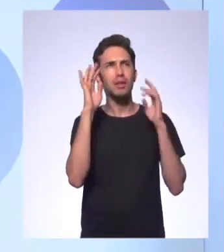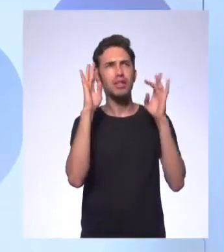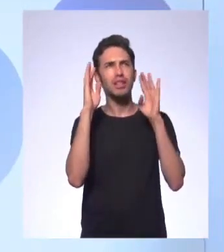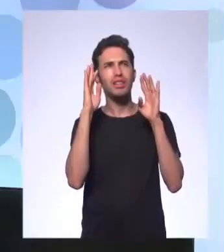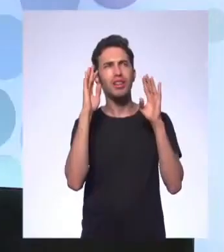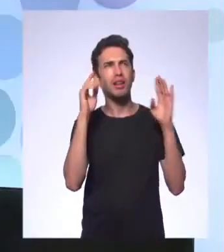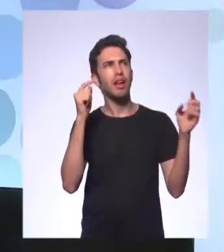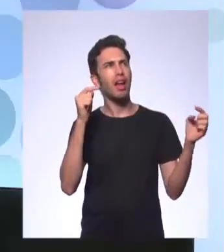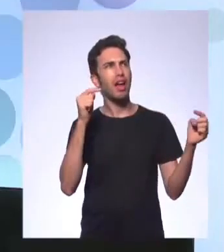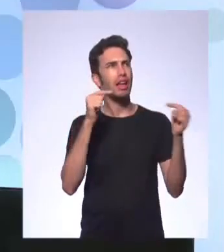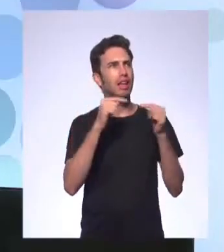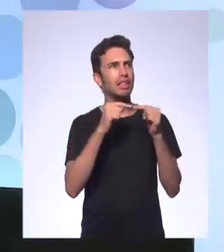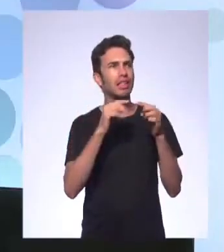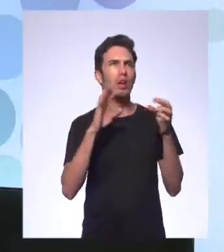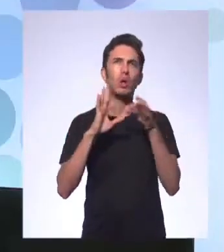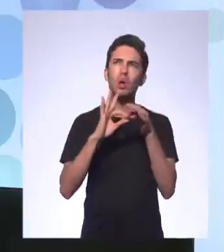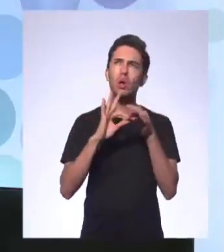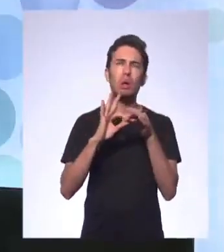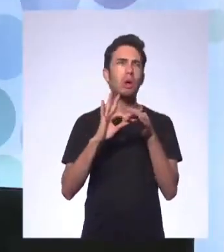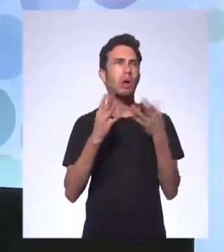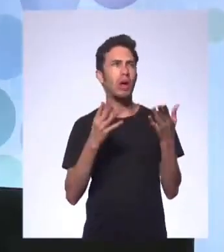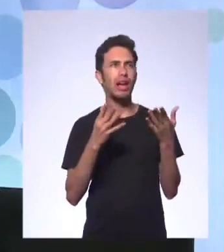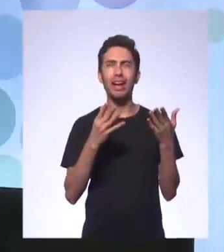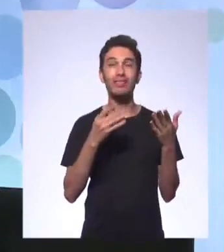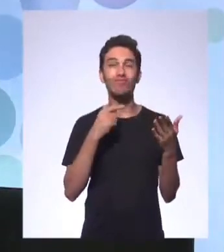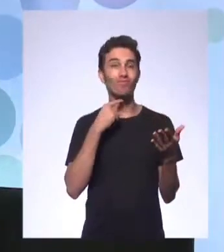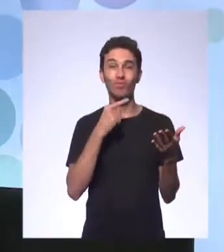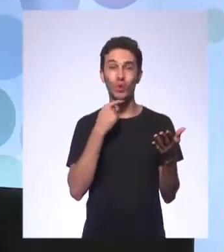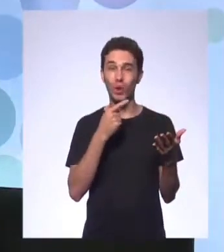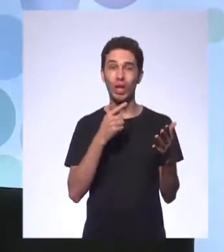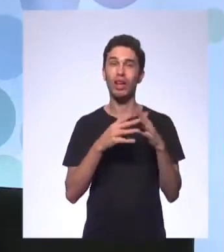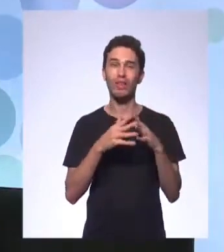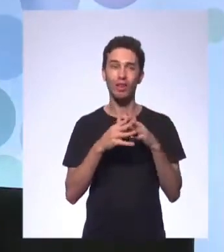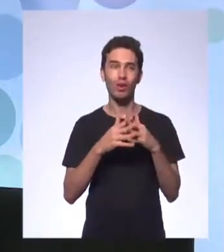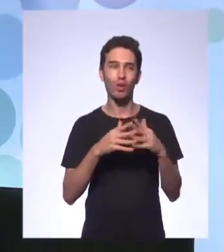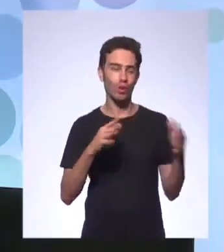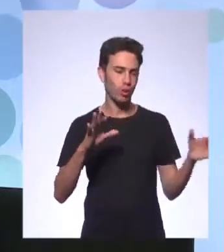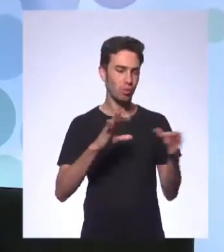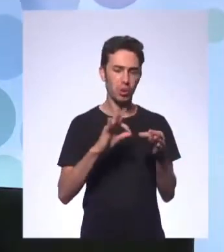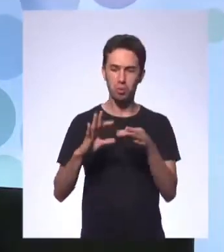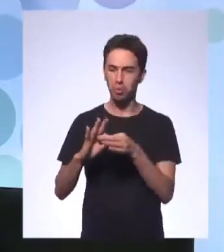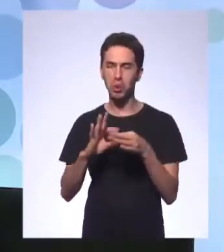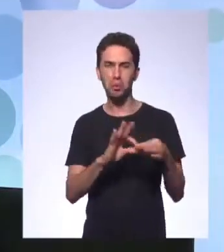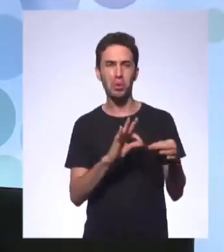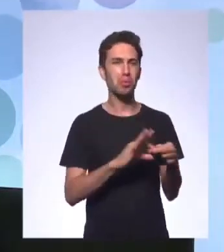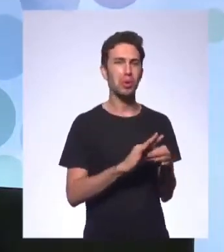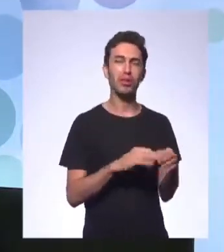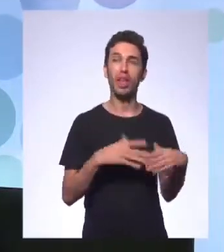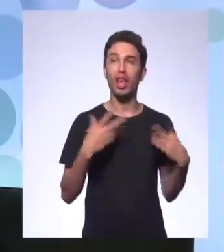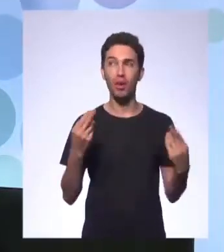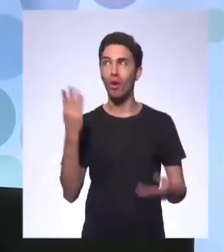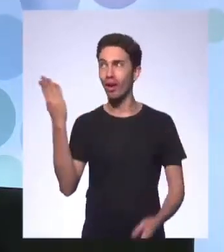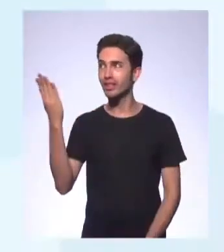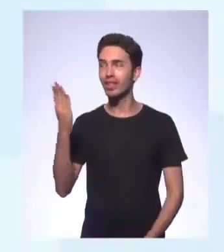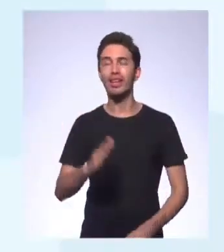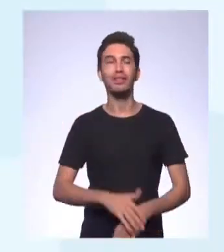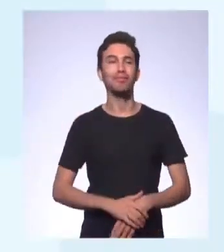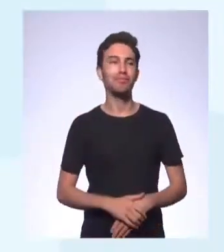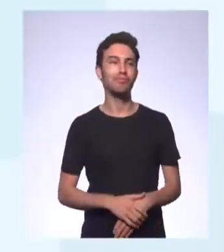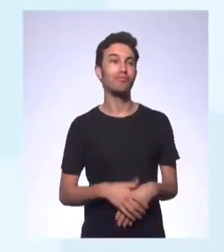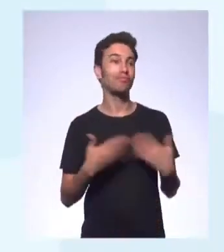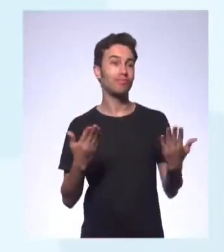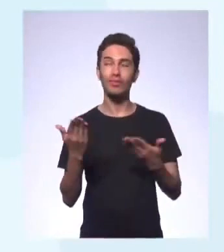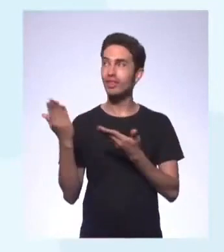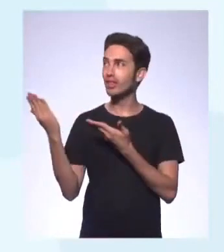assimilar ideias e acaba colocando ideias erradas, como essa aí da manchete. Eu vou pedir para colocar na tela essa